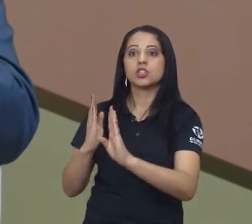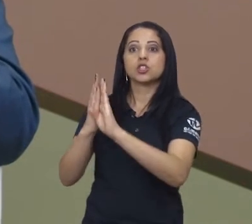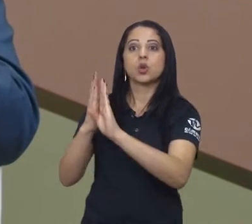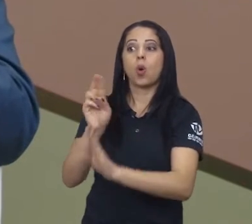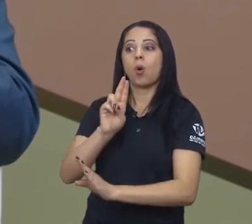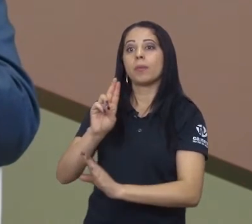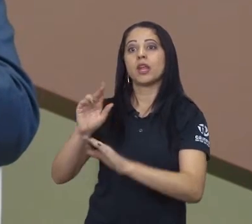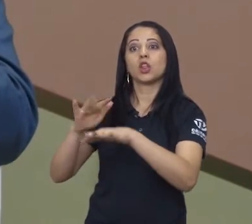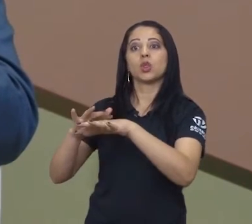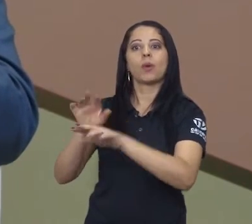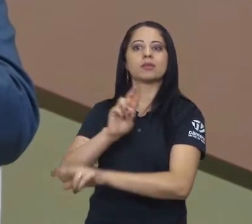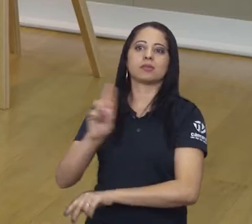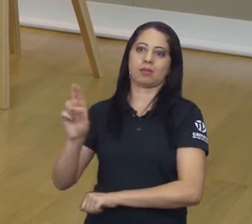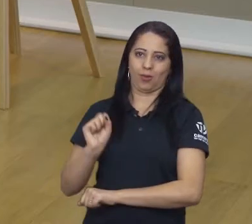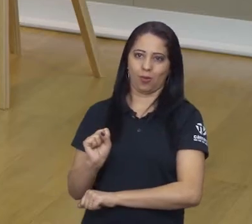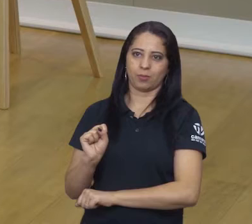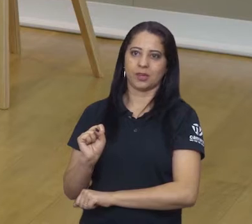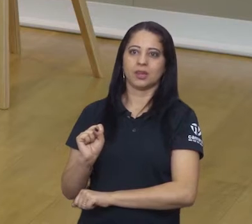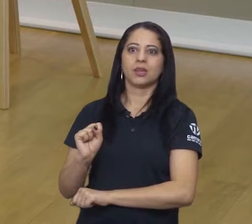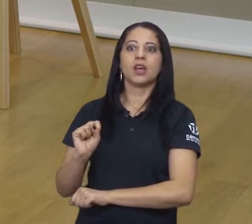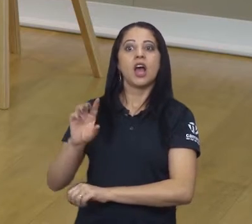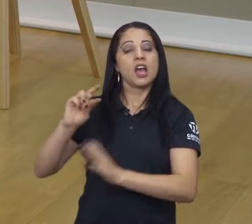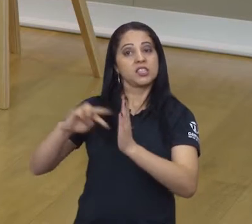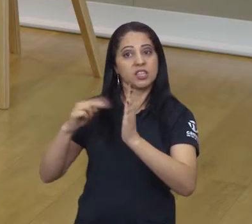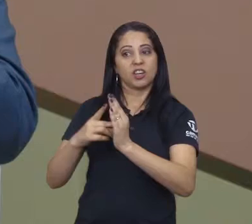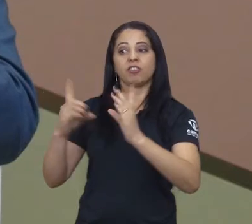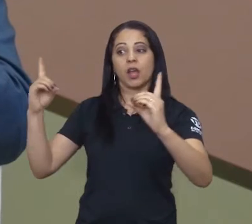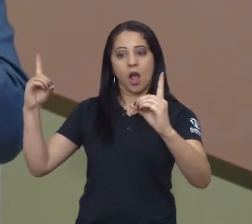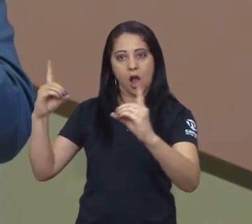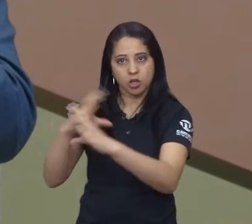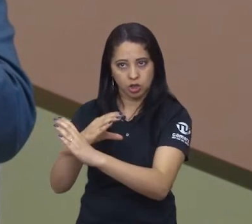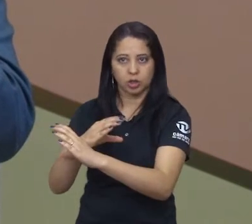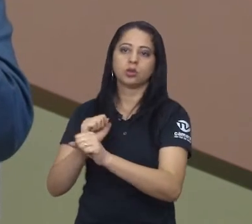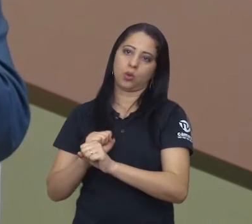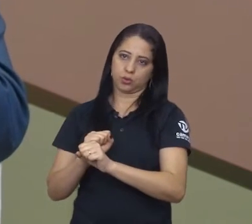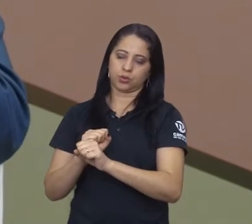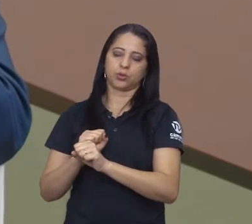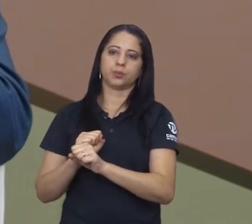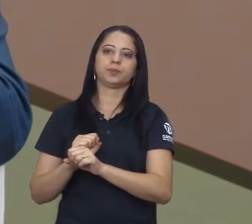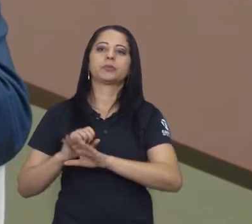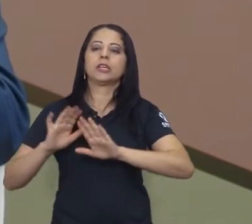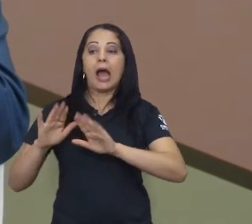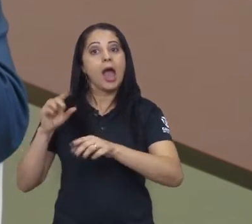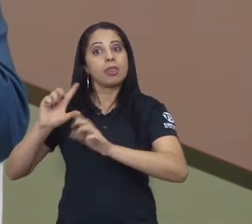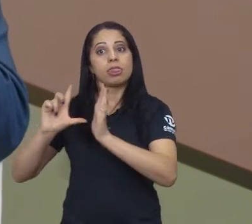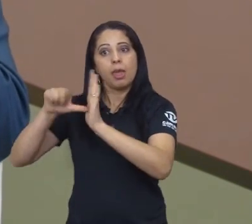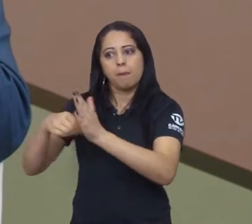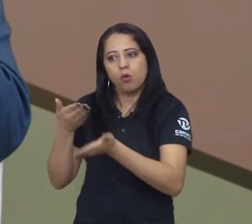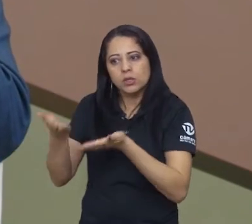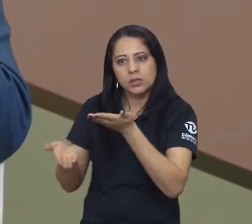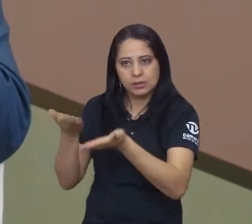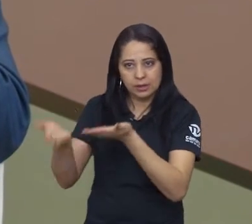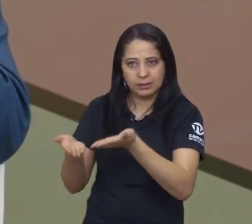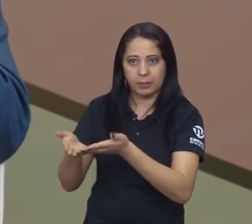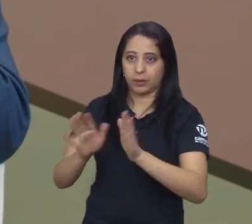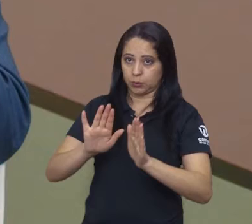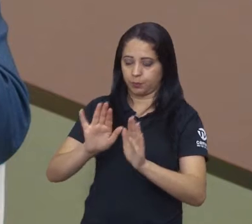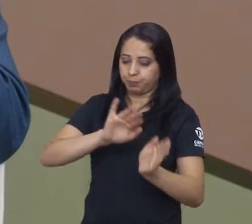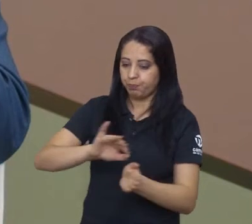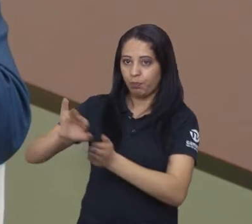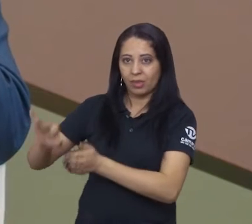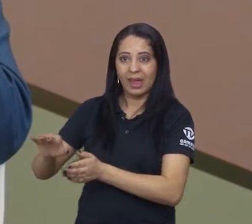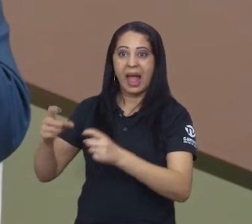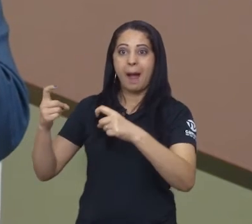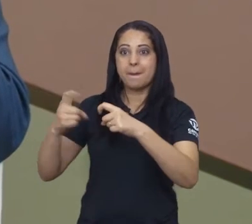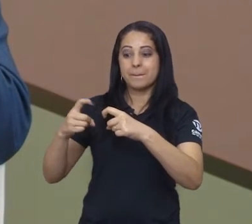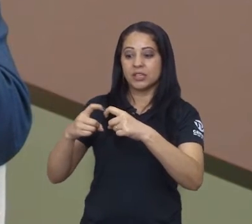nome aí vem o diagnóstico aí vem um diagnóstico e aí vem um tratamento ou uma medicação já medicina integrativa ela